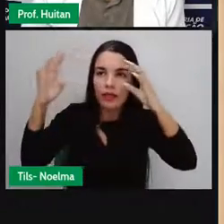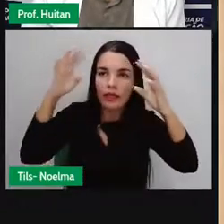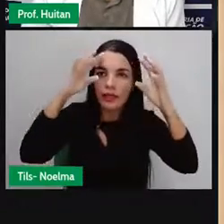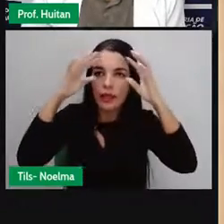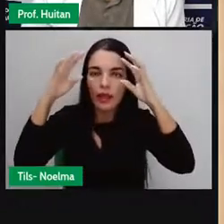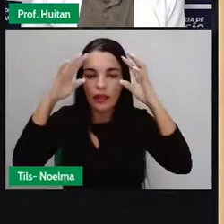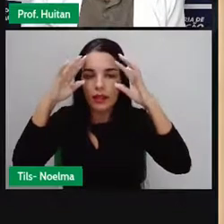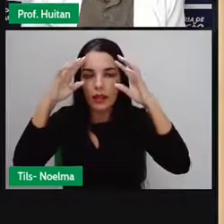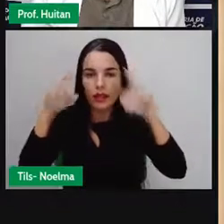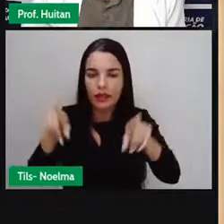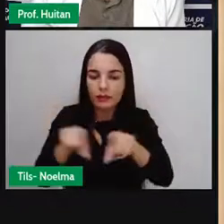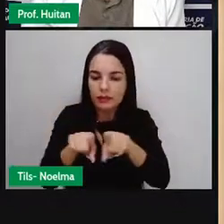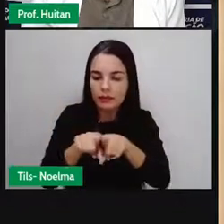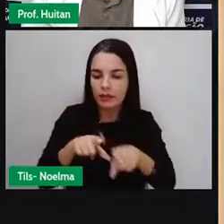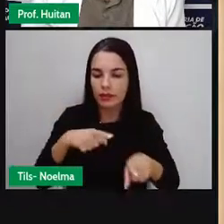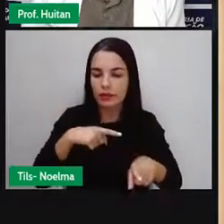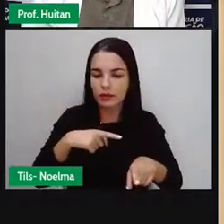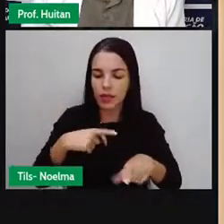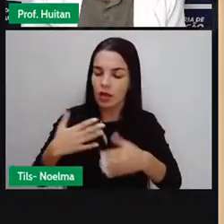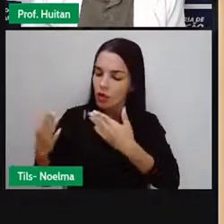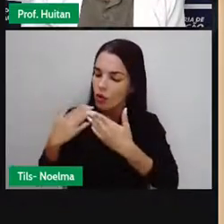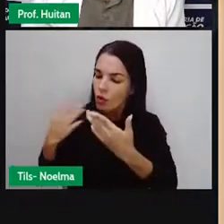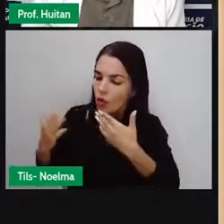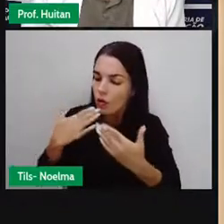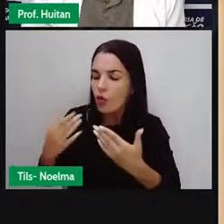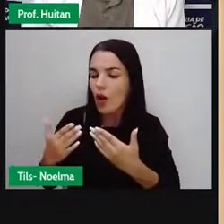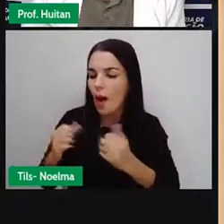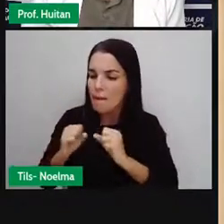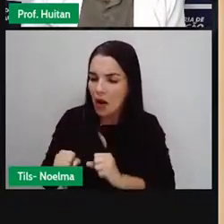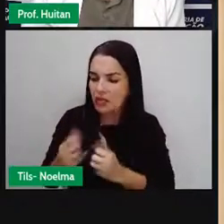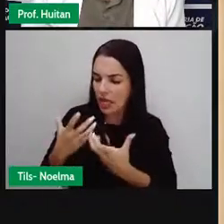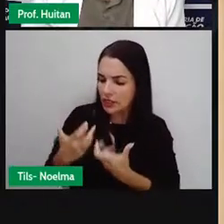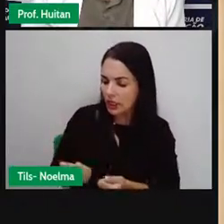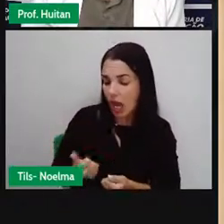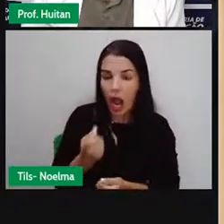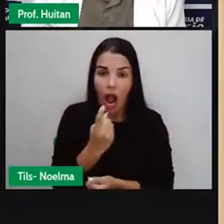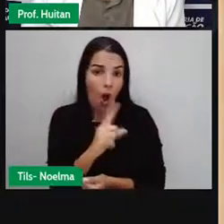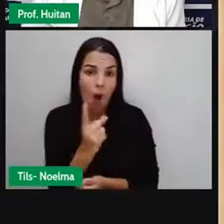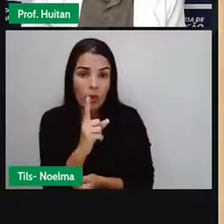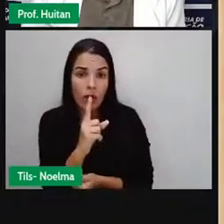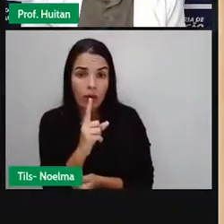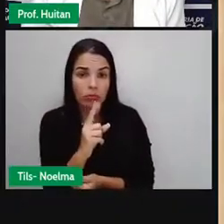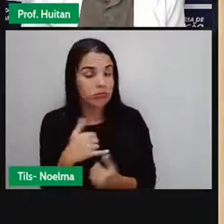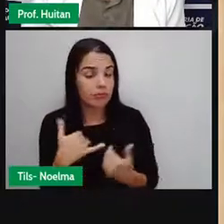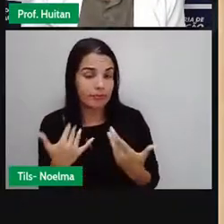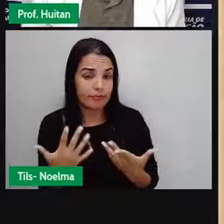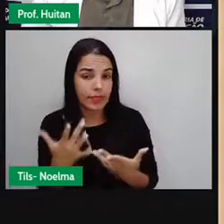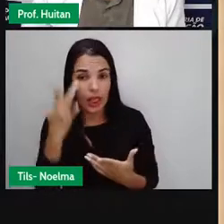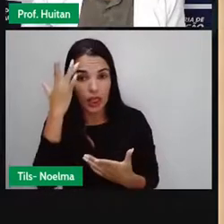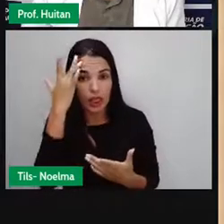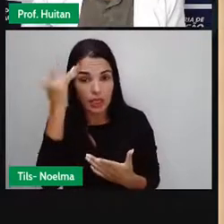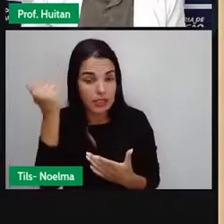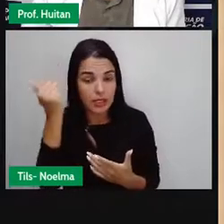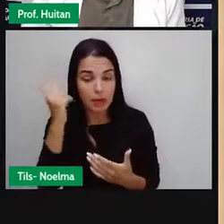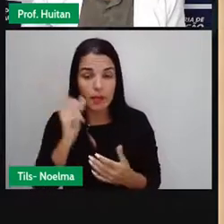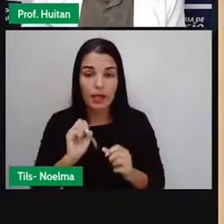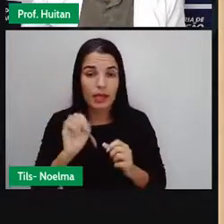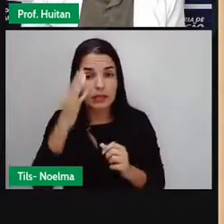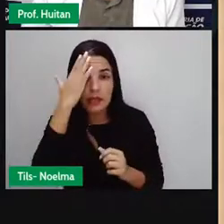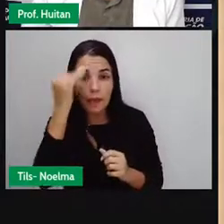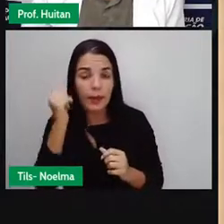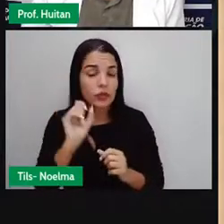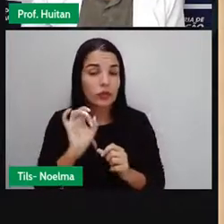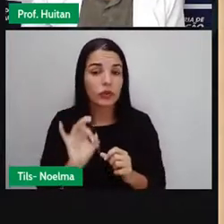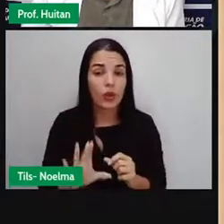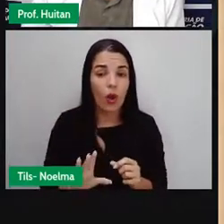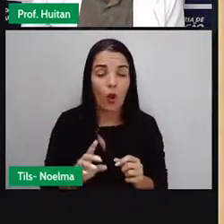autor e você pode refutar ou não essas ideias. Estaremos sempre dialogando. Cada livro